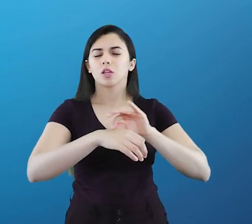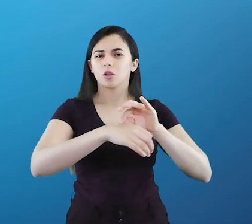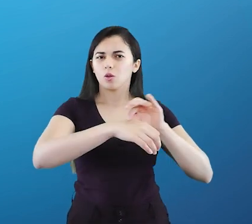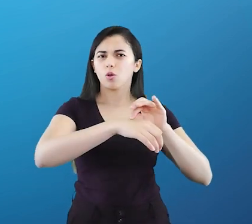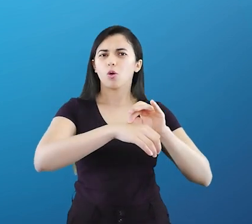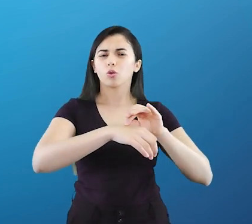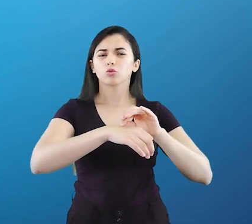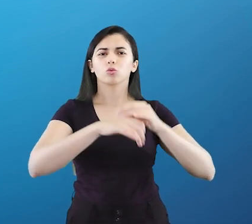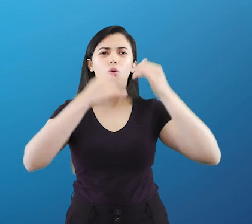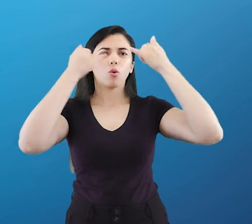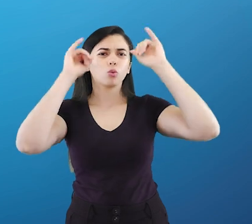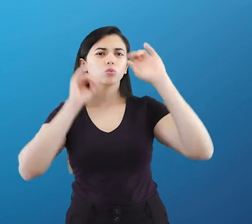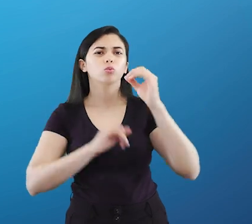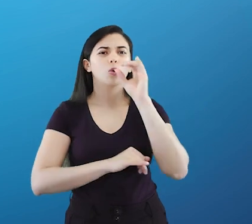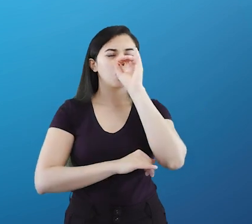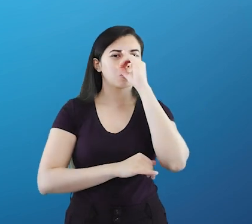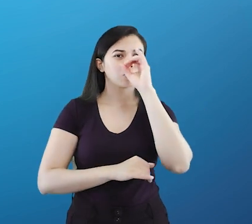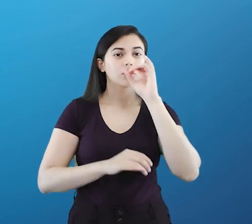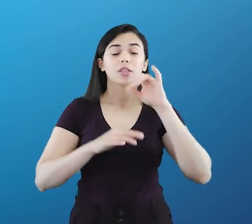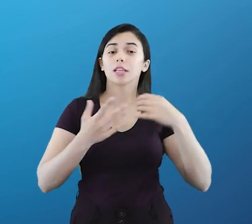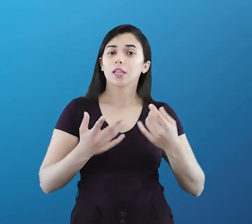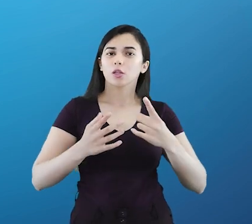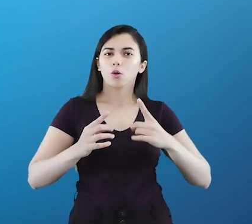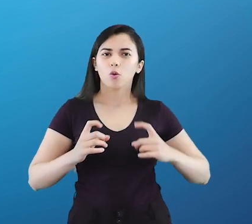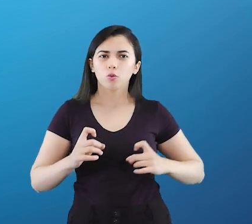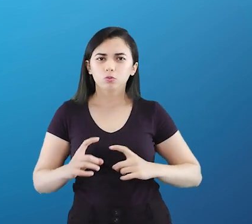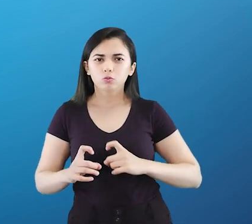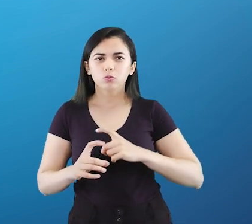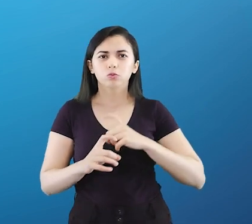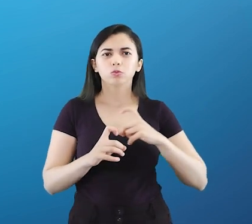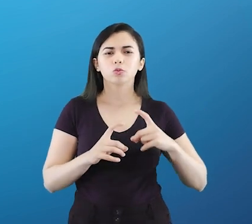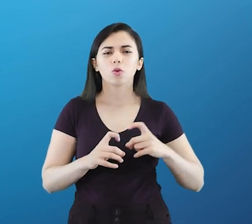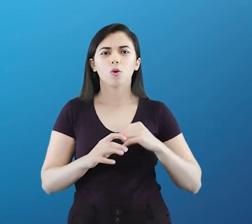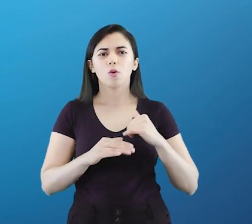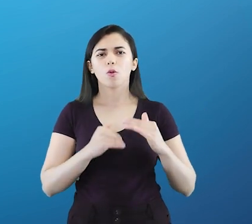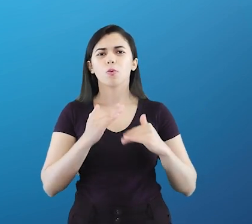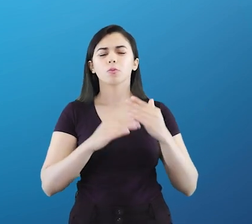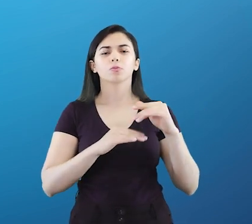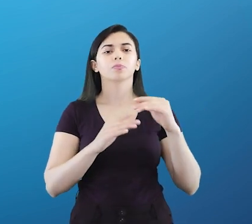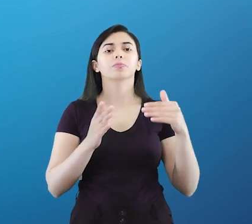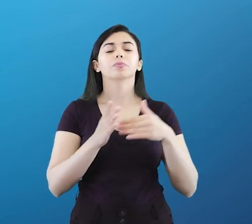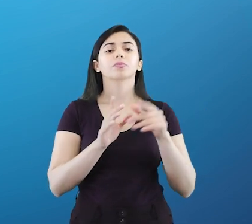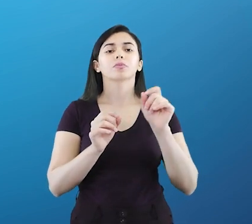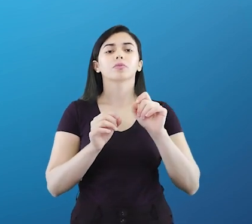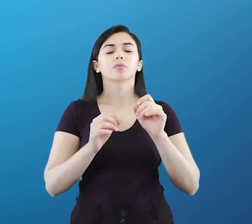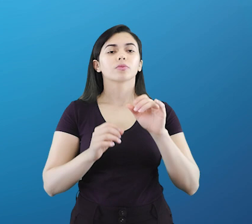fibras musculares, esse ovo vai se desenvolvendo até formar os cistos. Nós temos